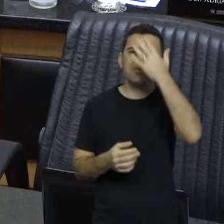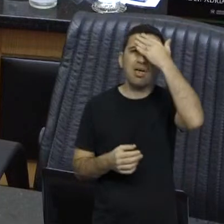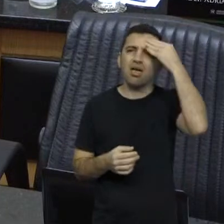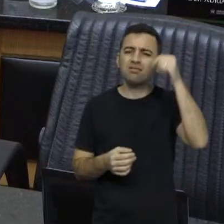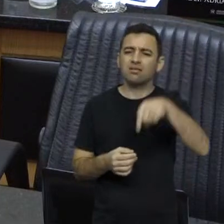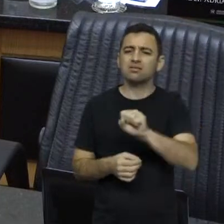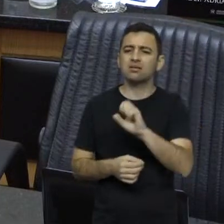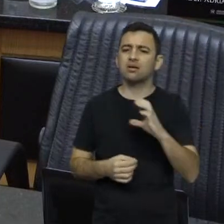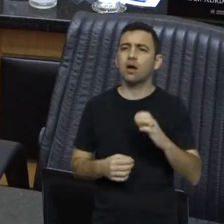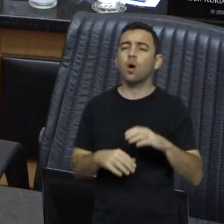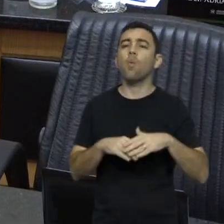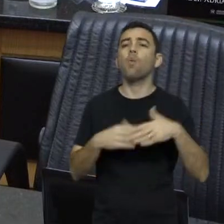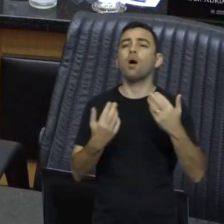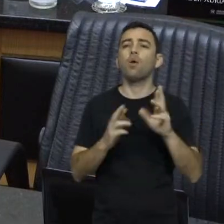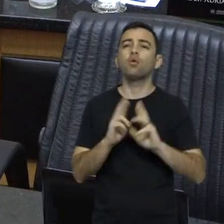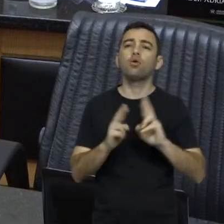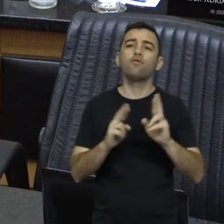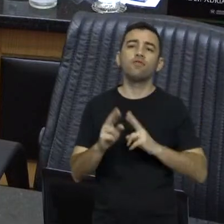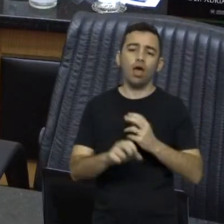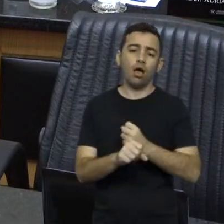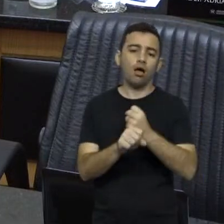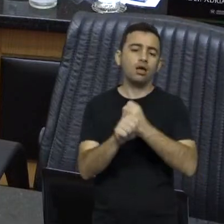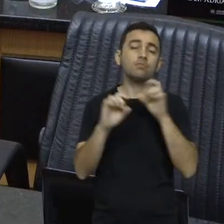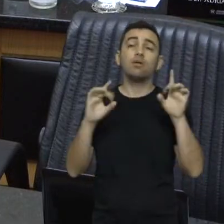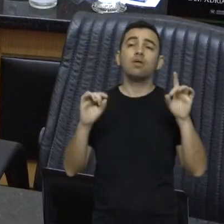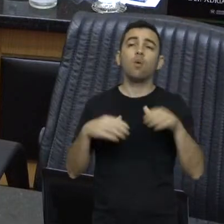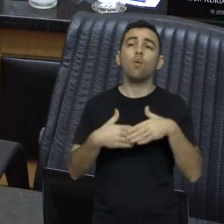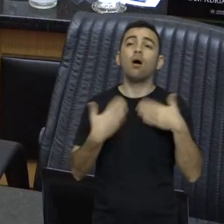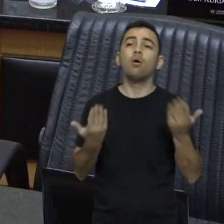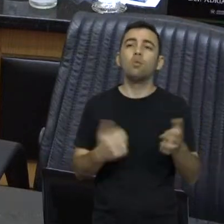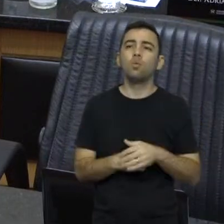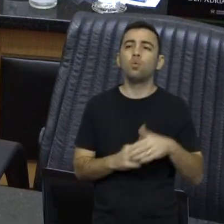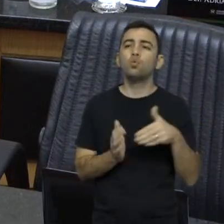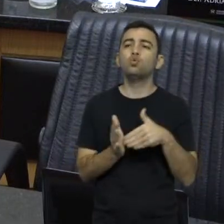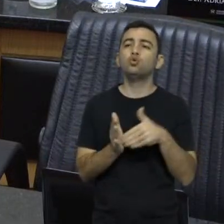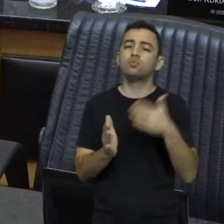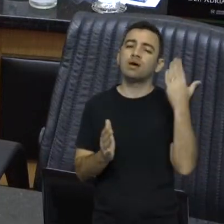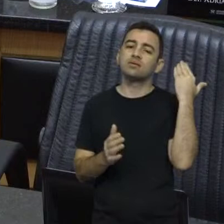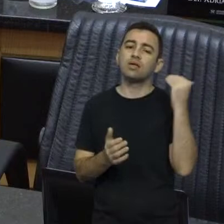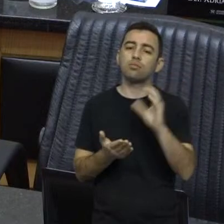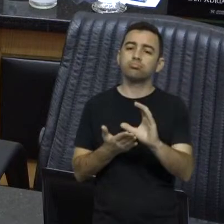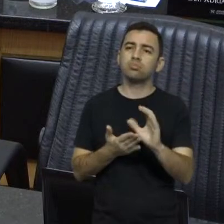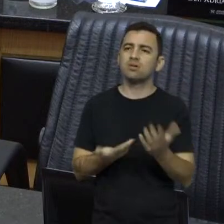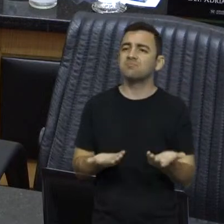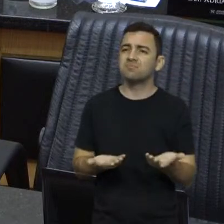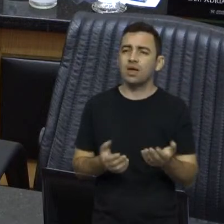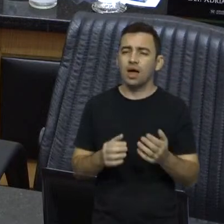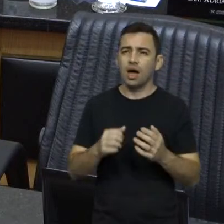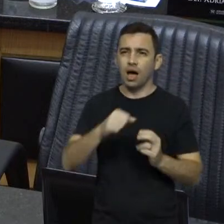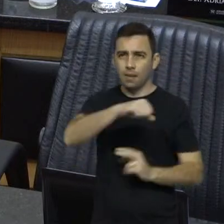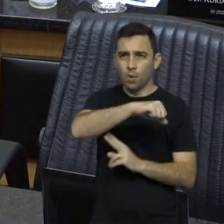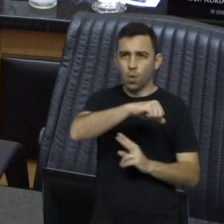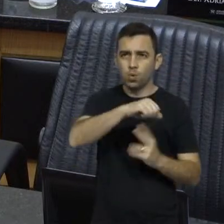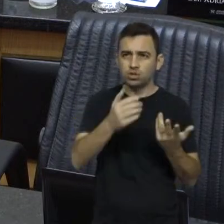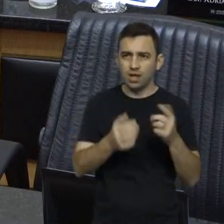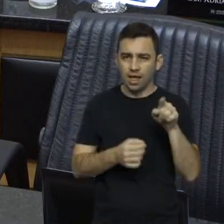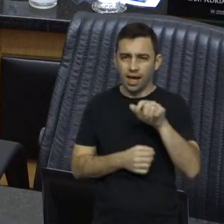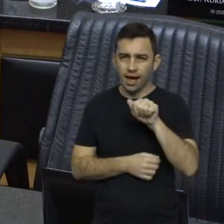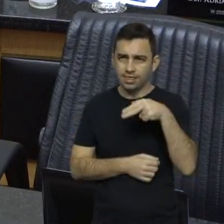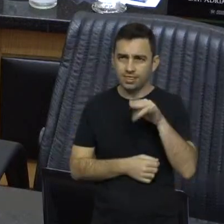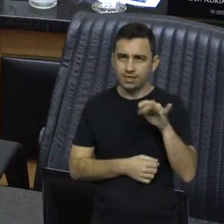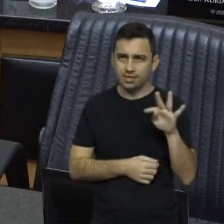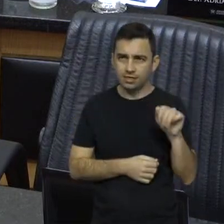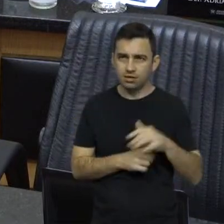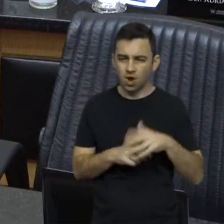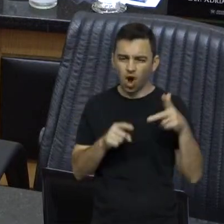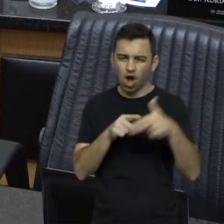a última grande obra em rodovia no nosso estado de Santa Catarina? Qual foi o último investimento? Ponte de Anitta Garibaldi, posso citar aqui? Corte de